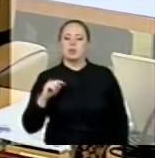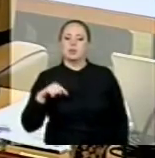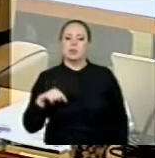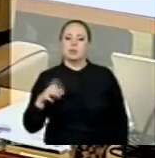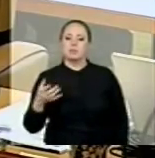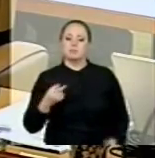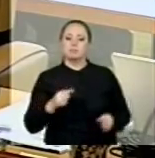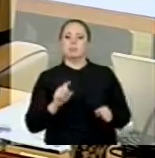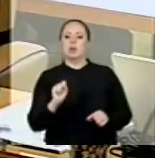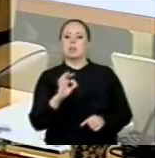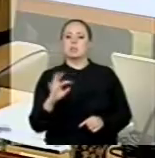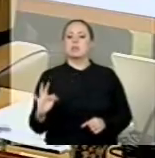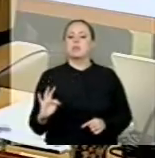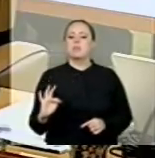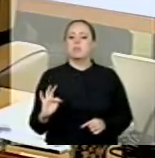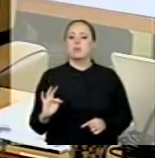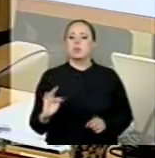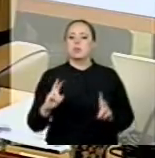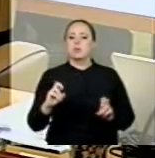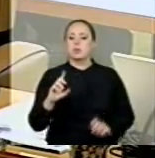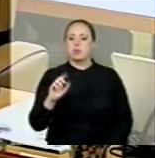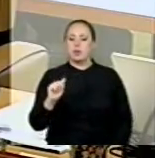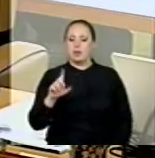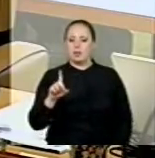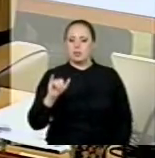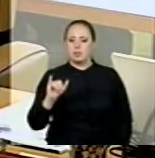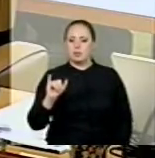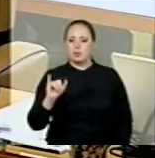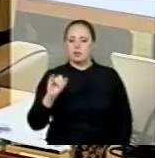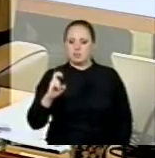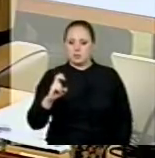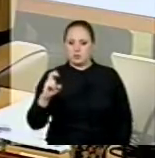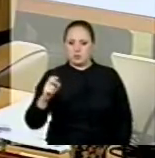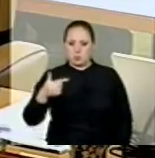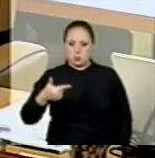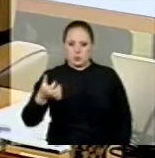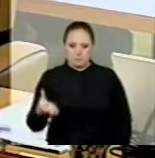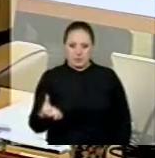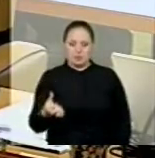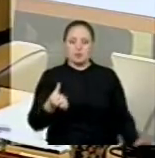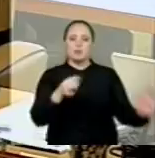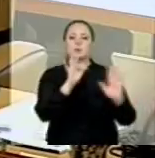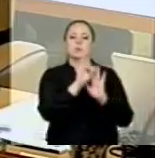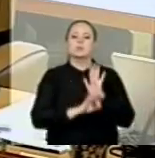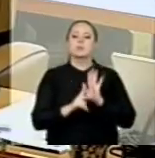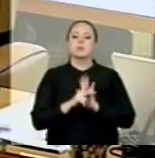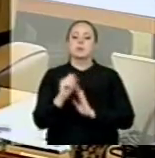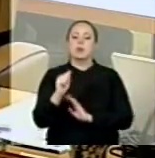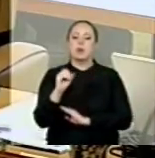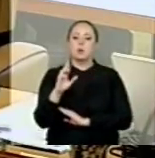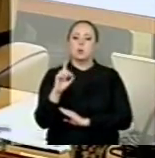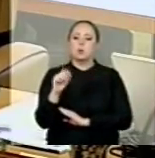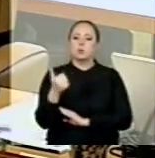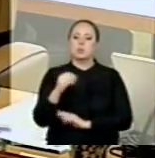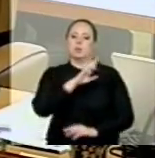Tribunal Federal firmado na ação direta e constitucionalidade 5526, cuja redação do acordo coube ao eminente